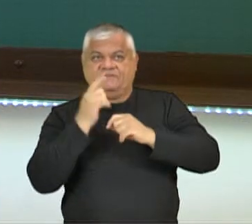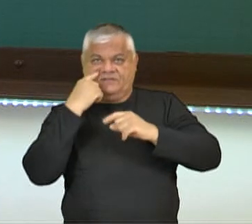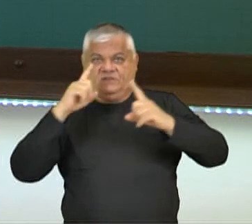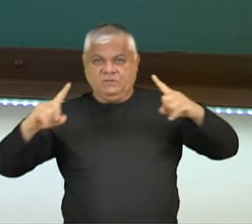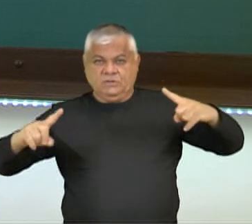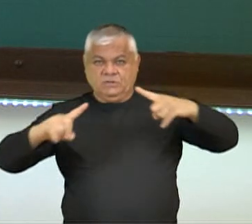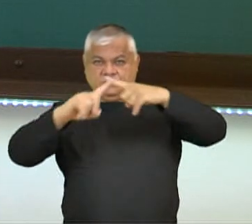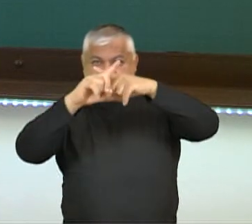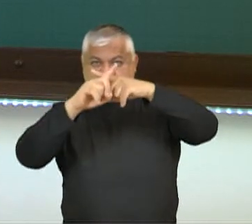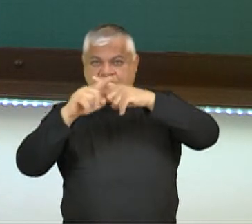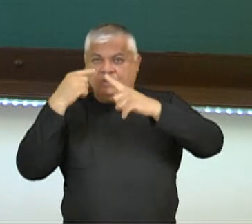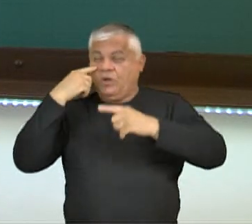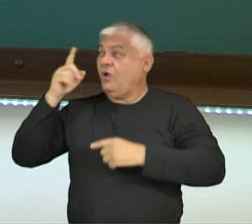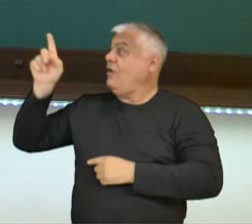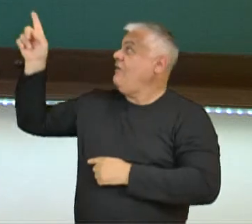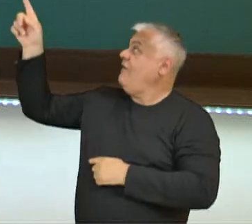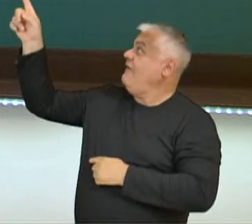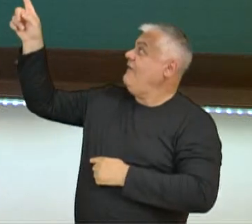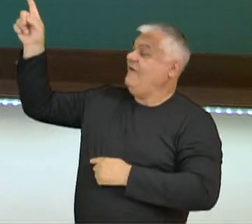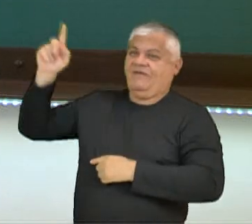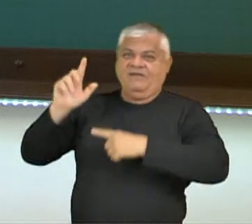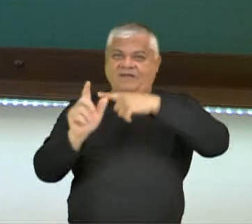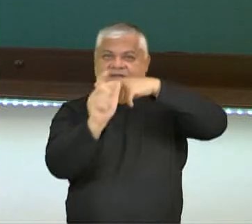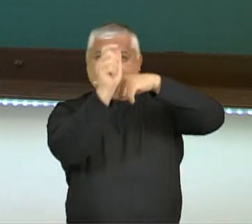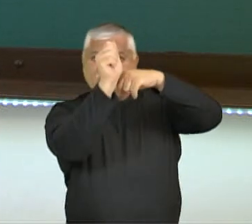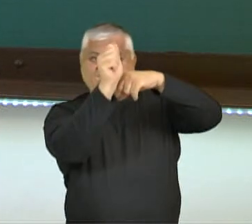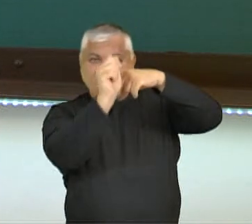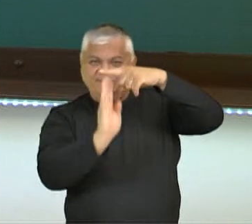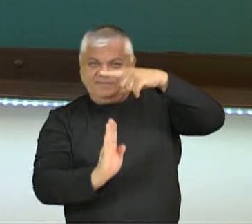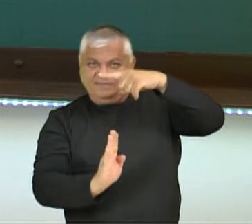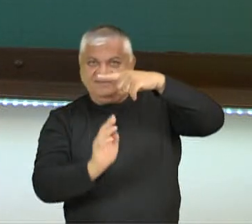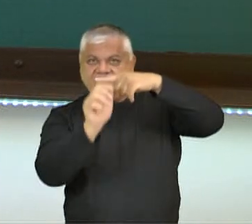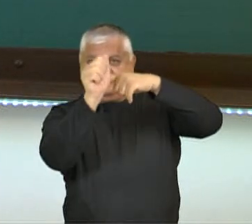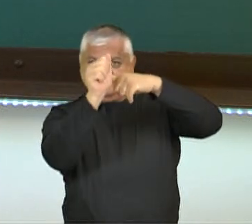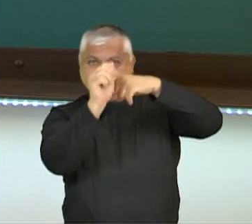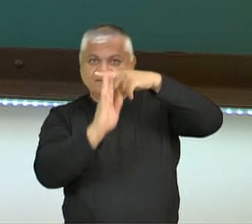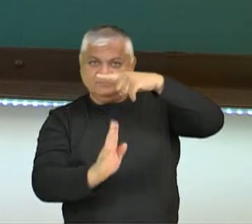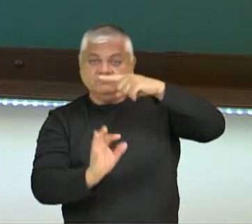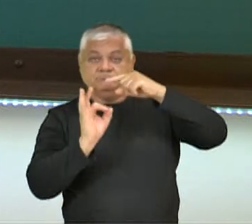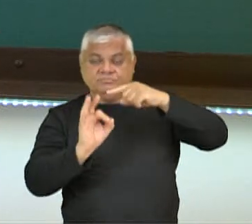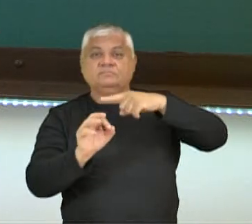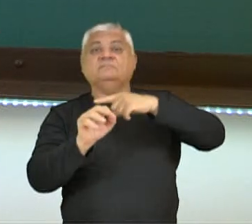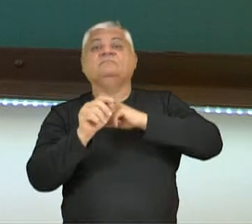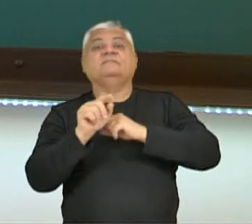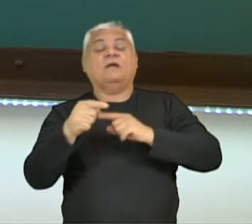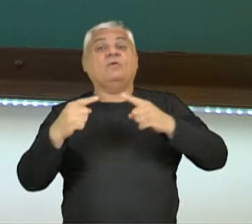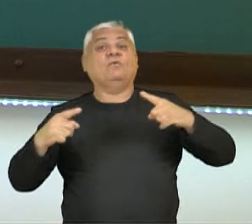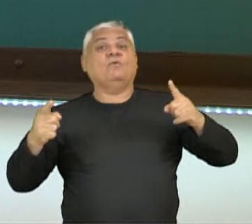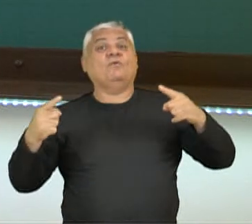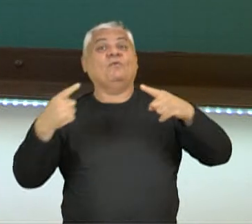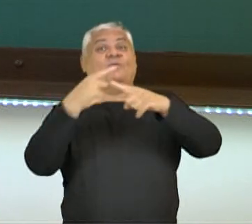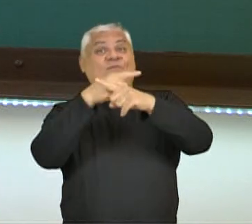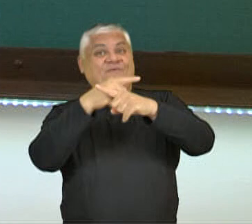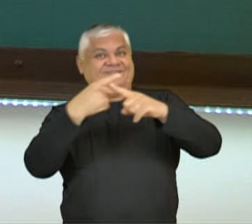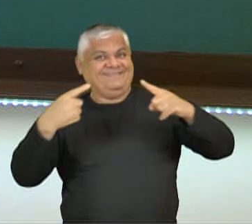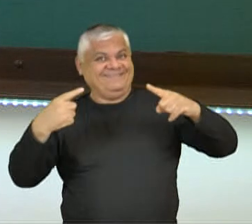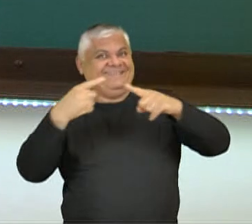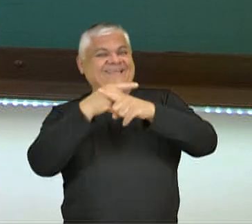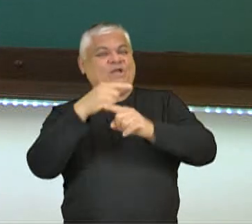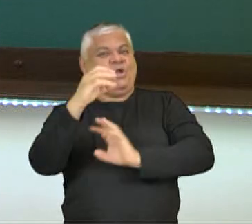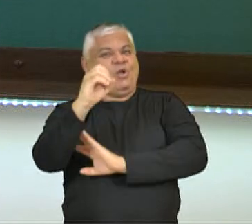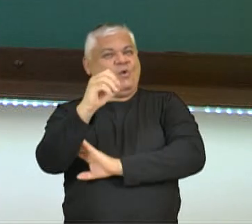ó. O A está para cima, o B está para baixo. Ok? Então, eles são chamados opostos